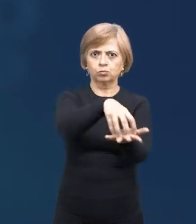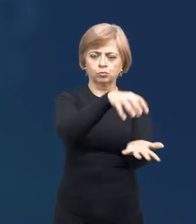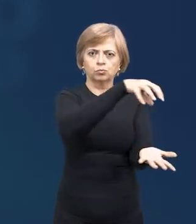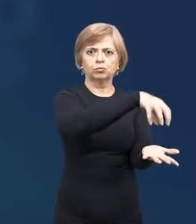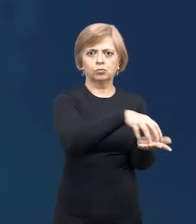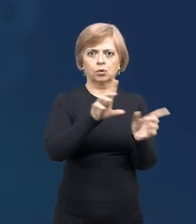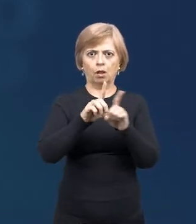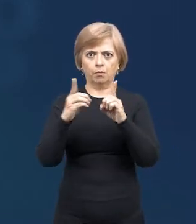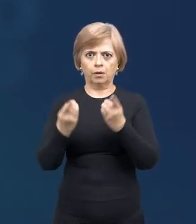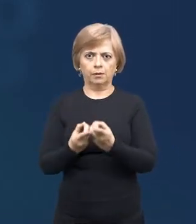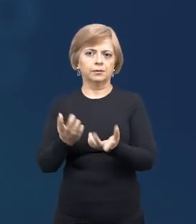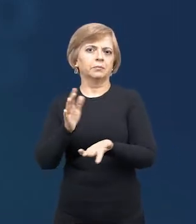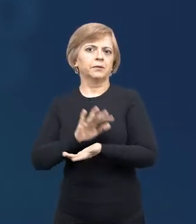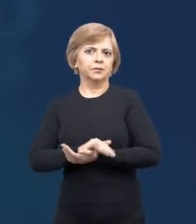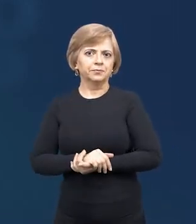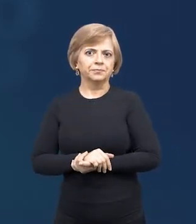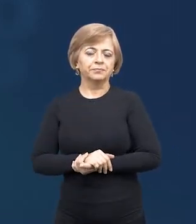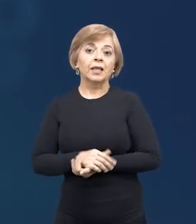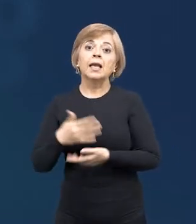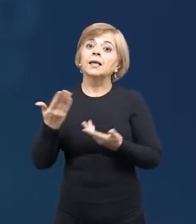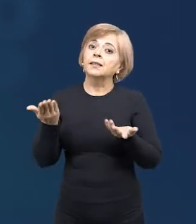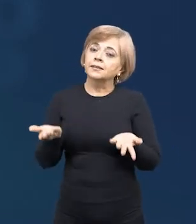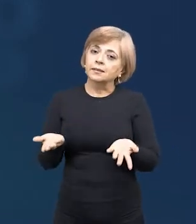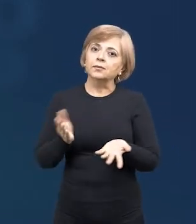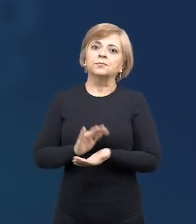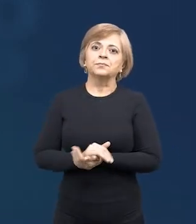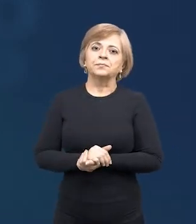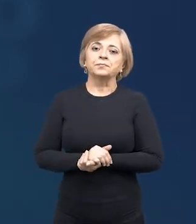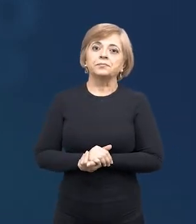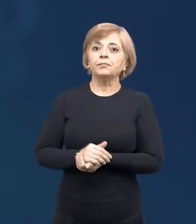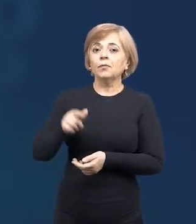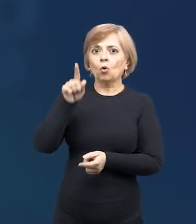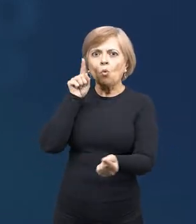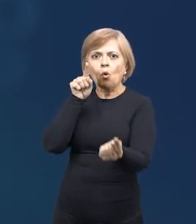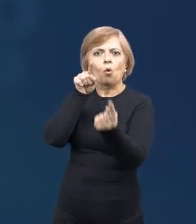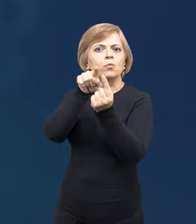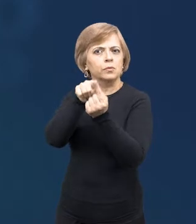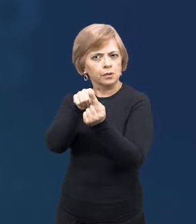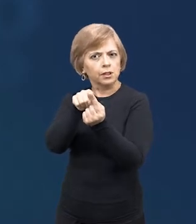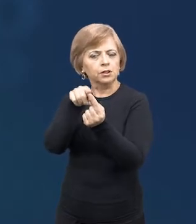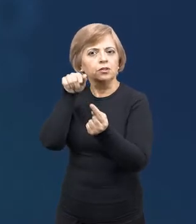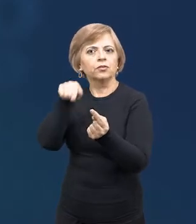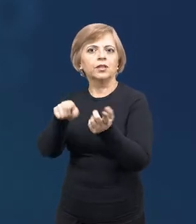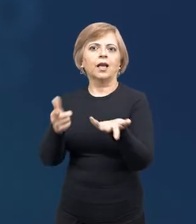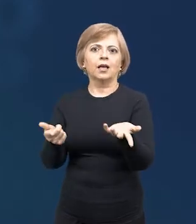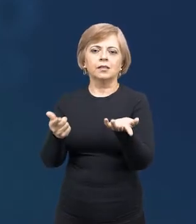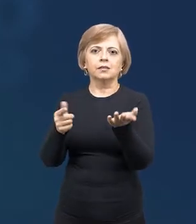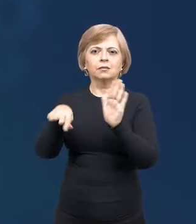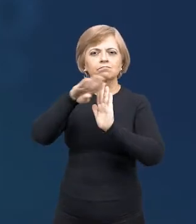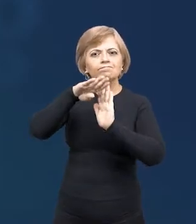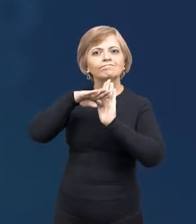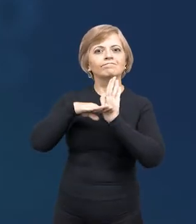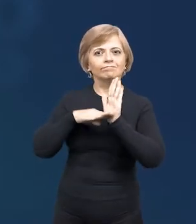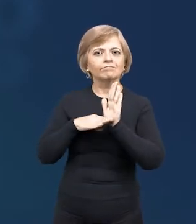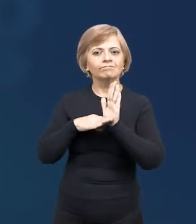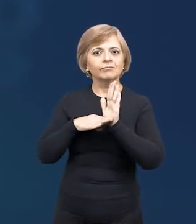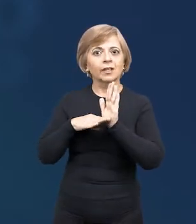órgãos. E, dessa forma, o objetivo desse plano é contribuir, primeiro, para o emprego de